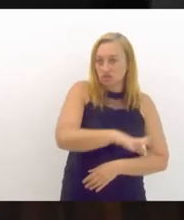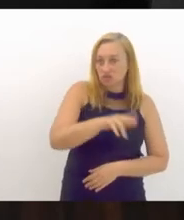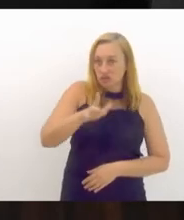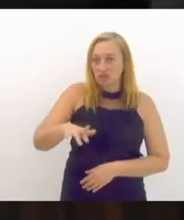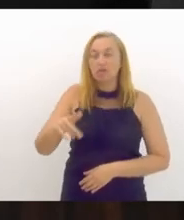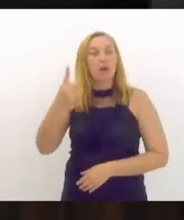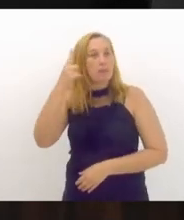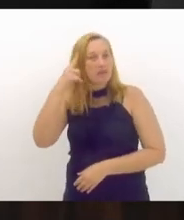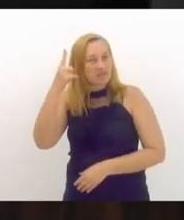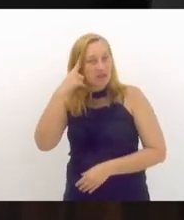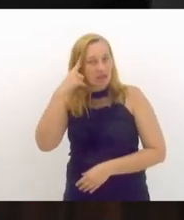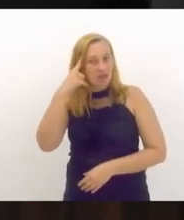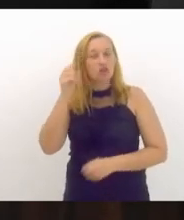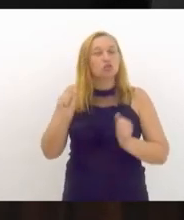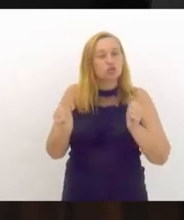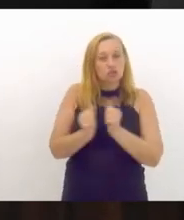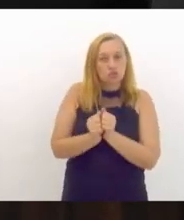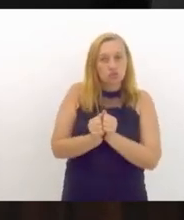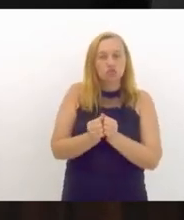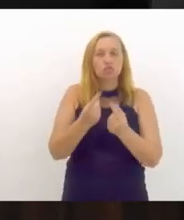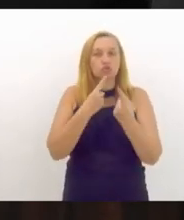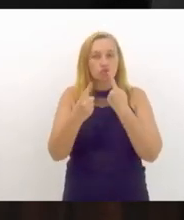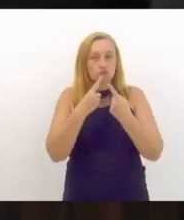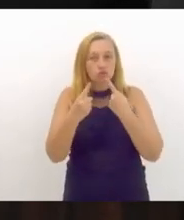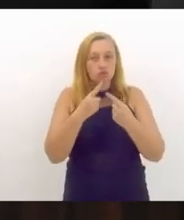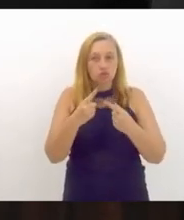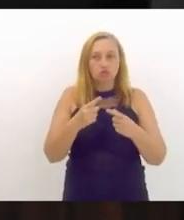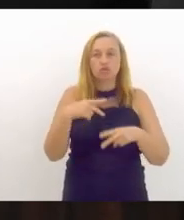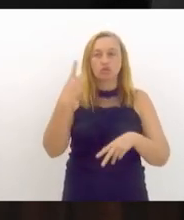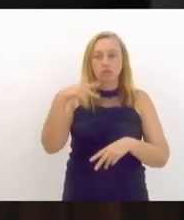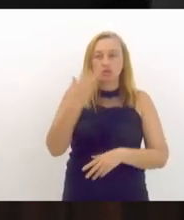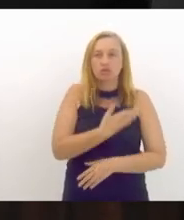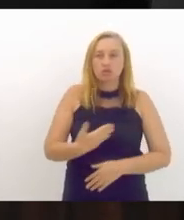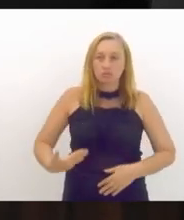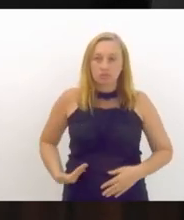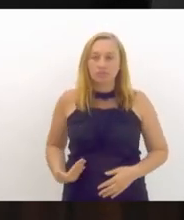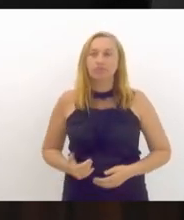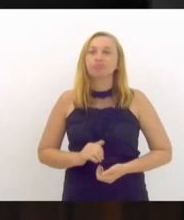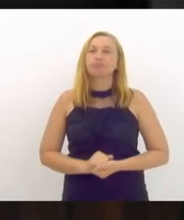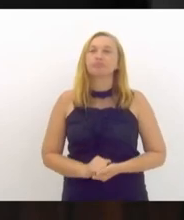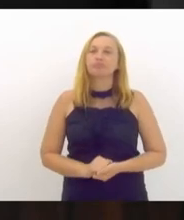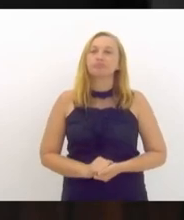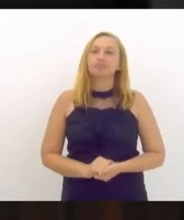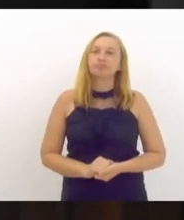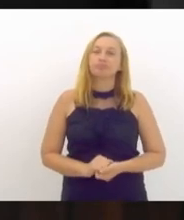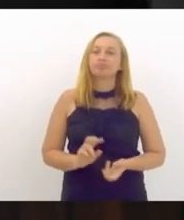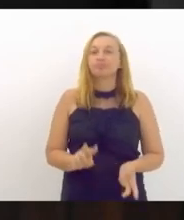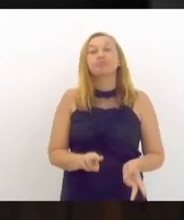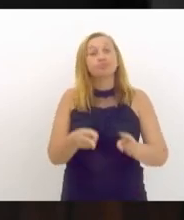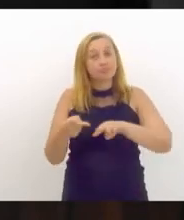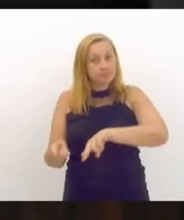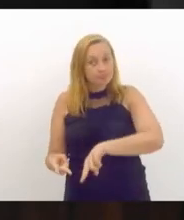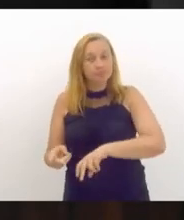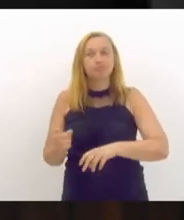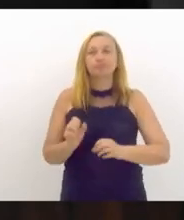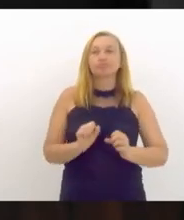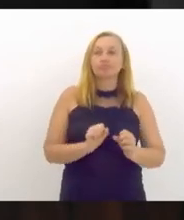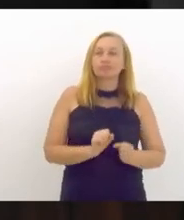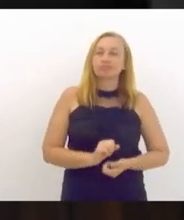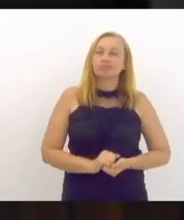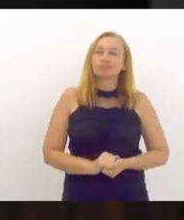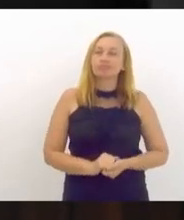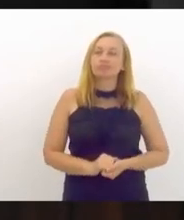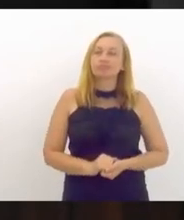para a gente pensar juntos e discutirmos políticas públicas e encaminhamentos que viessem